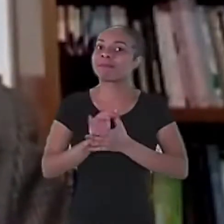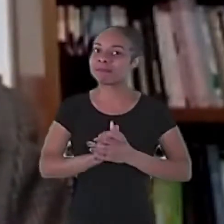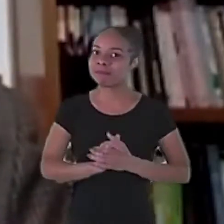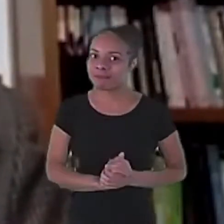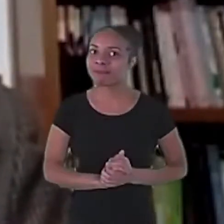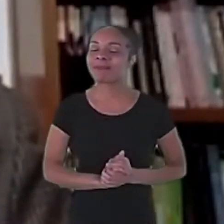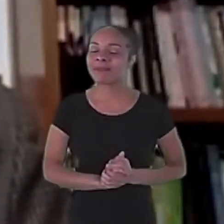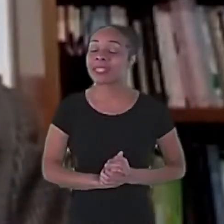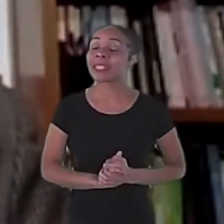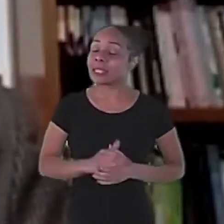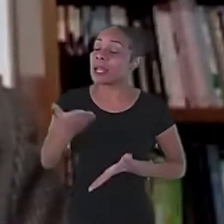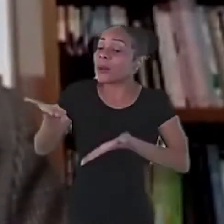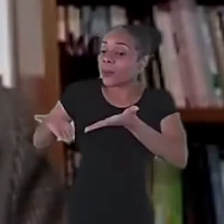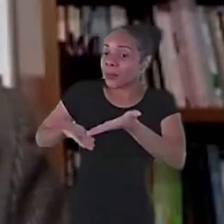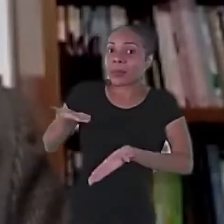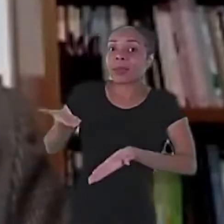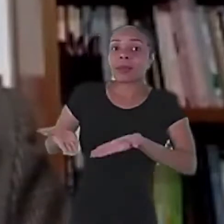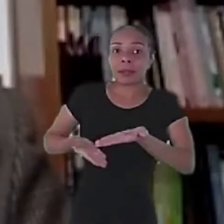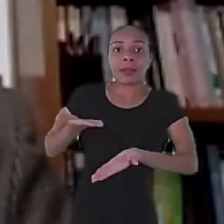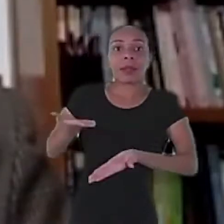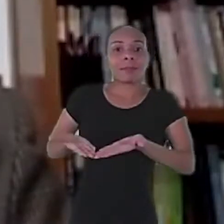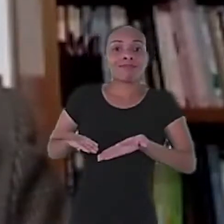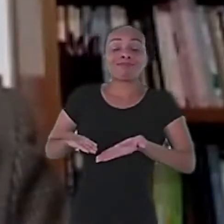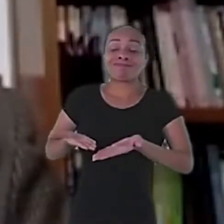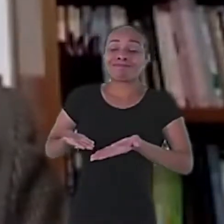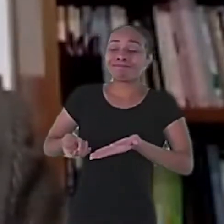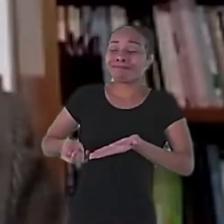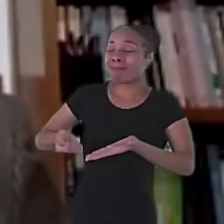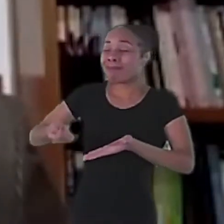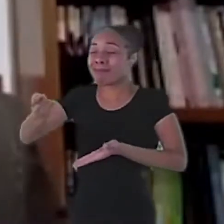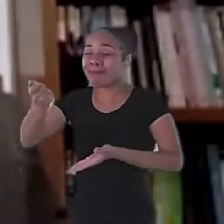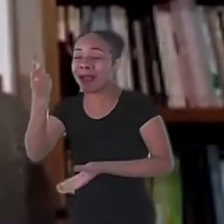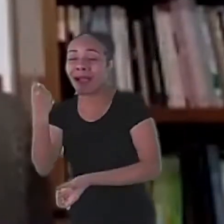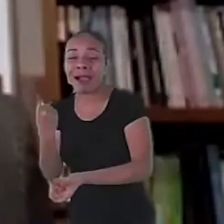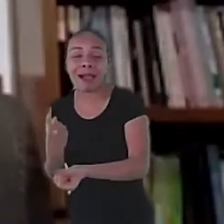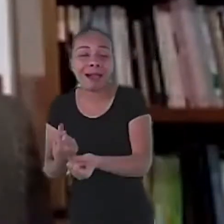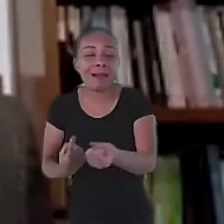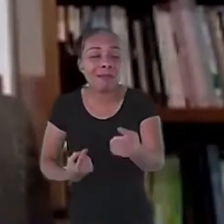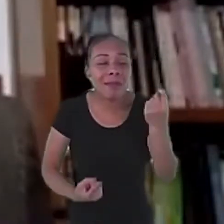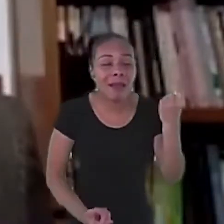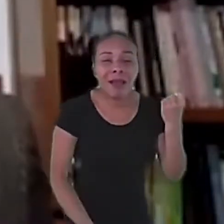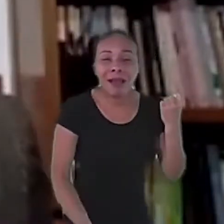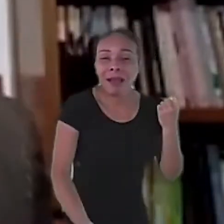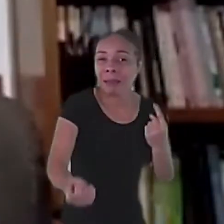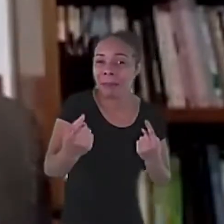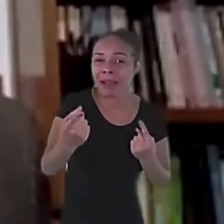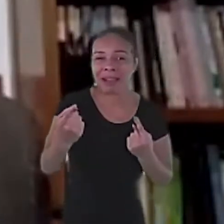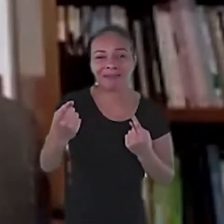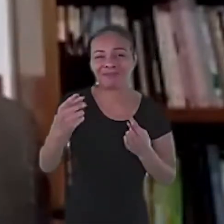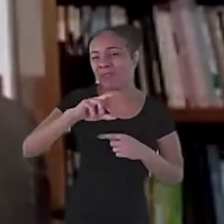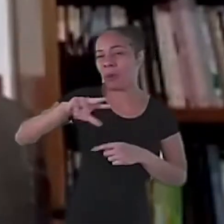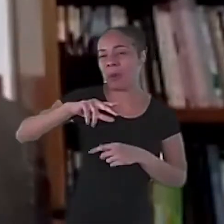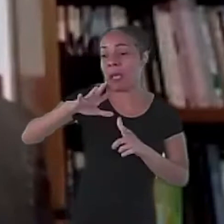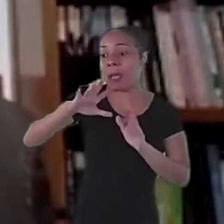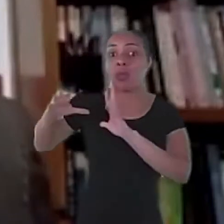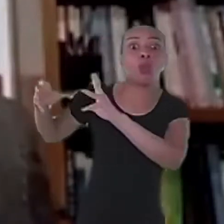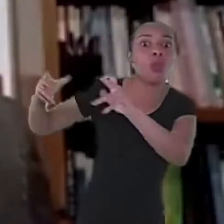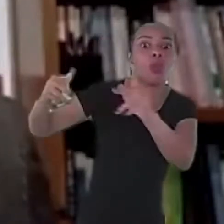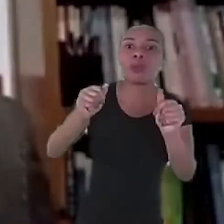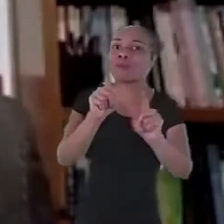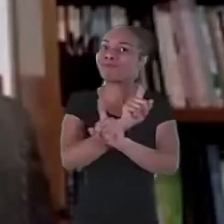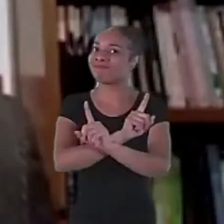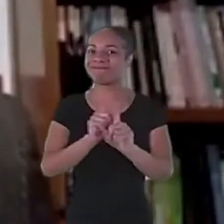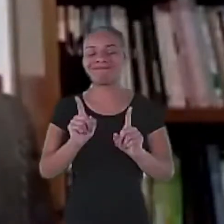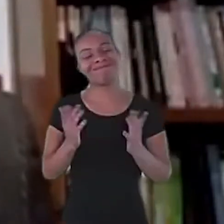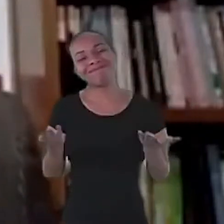um tratamento para poucos. Não é um tratamento de massa e nunca será, na minha